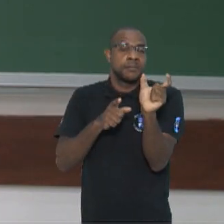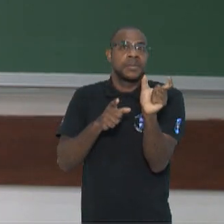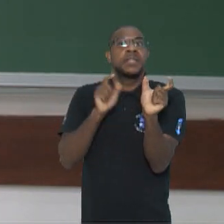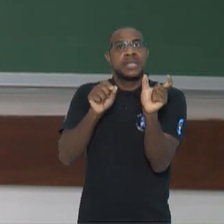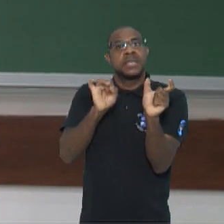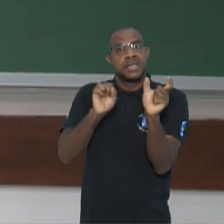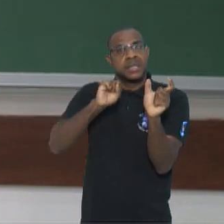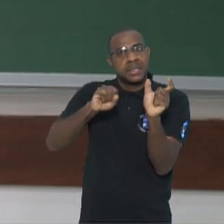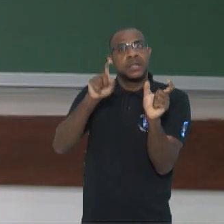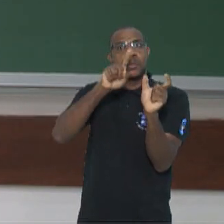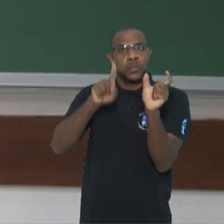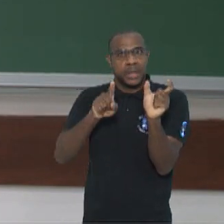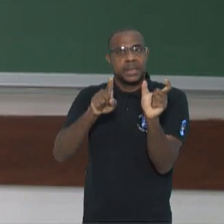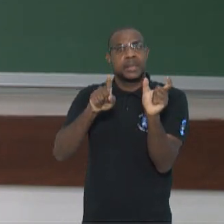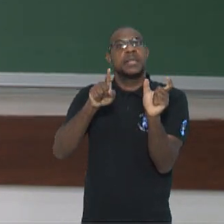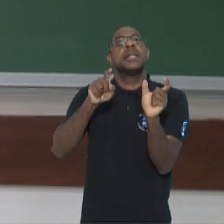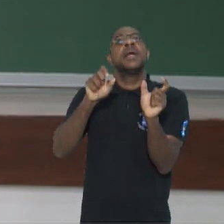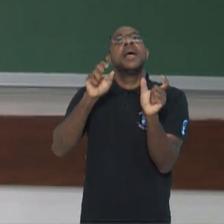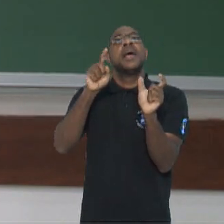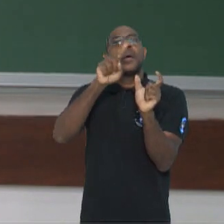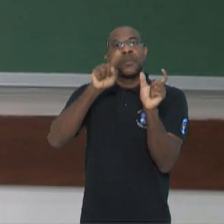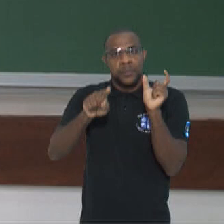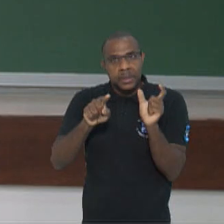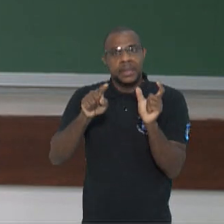Z, se é com S, vai ser com S, ok?